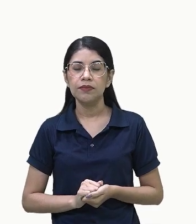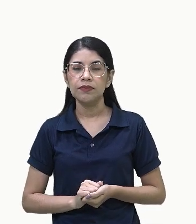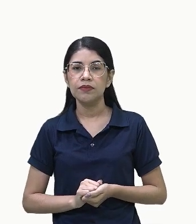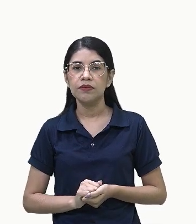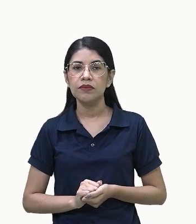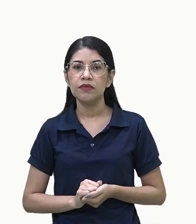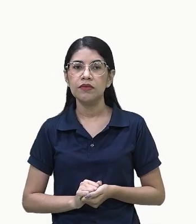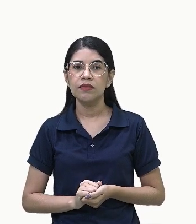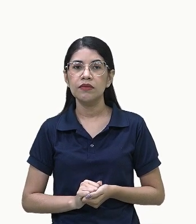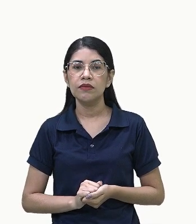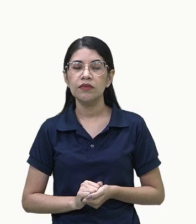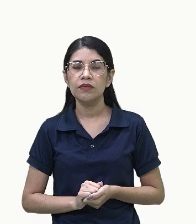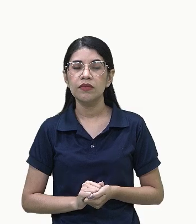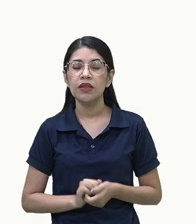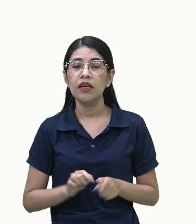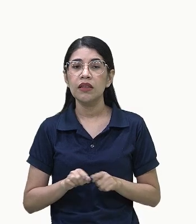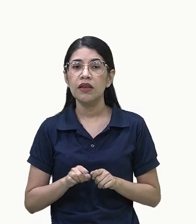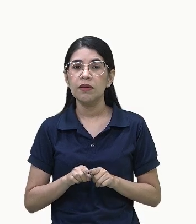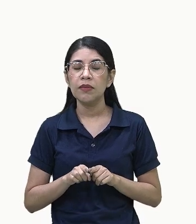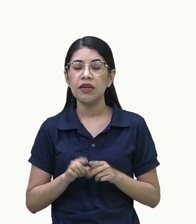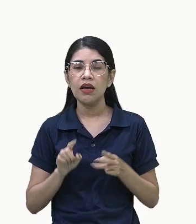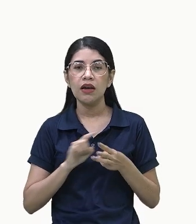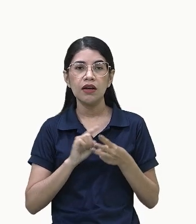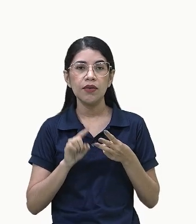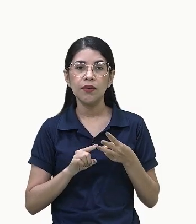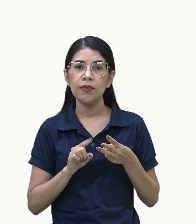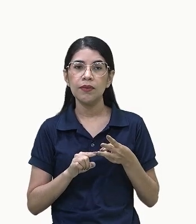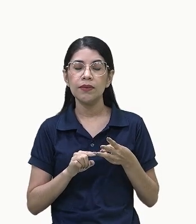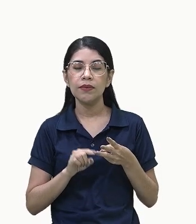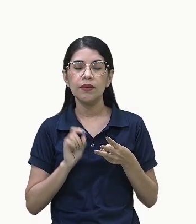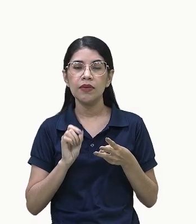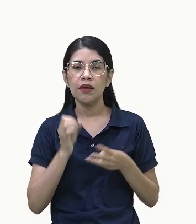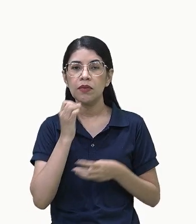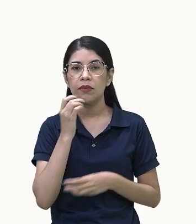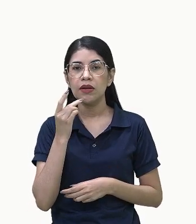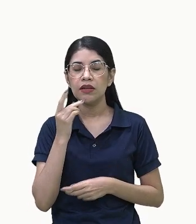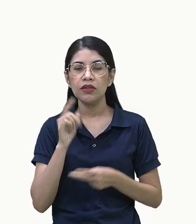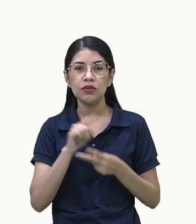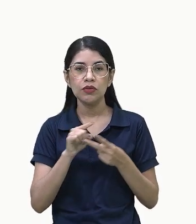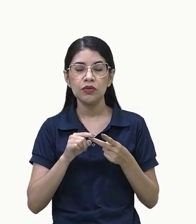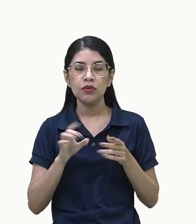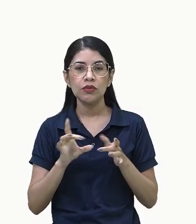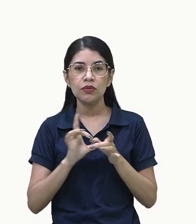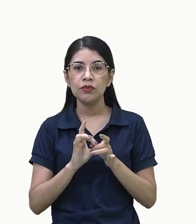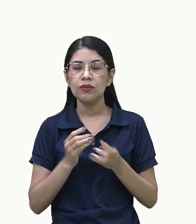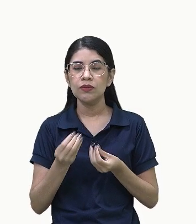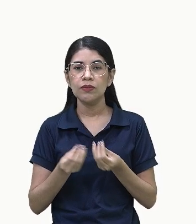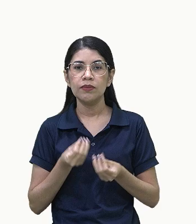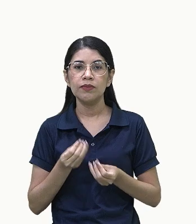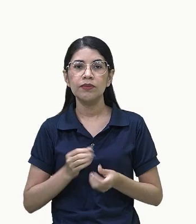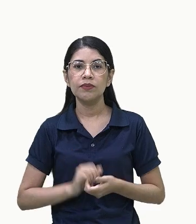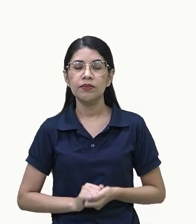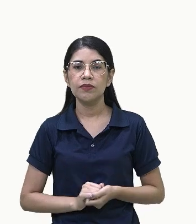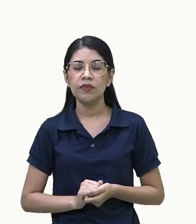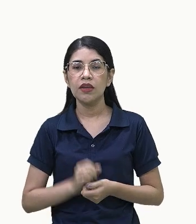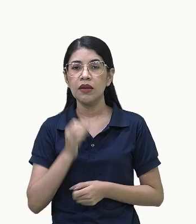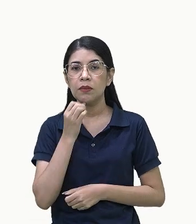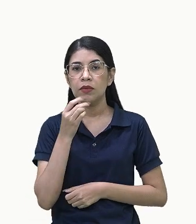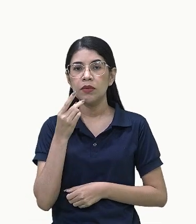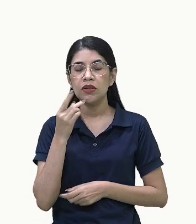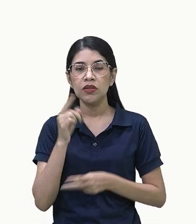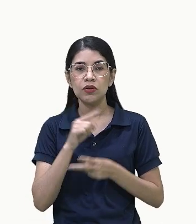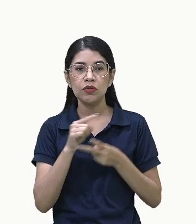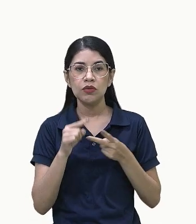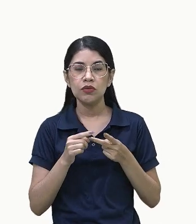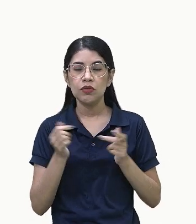E nós temos a probabilidade da interseção desses dois eventos, né? A interseção de A com B. Probabilidade de que